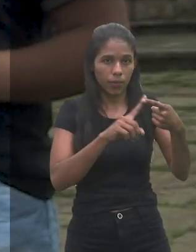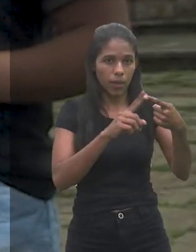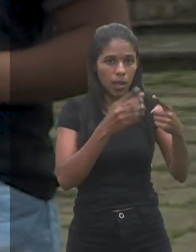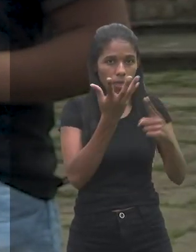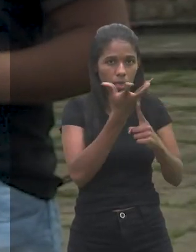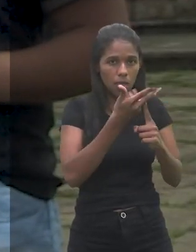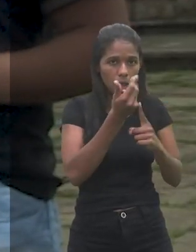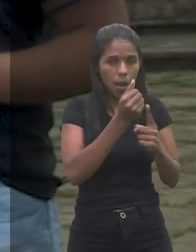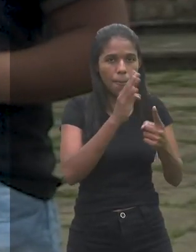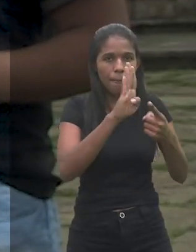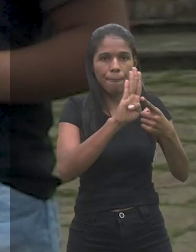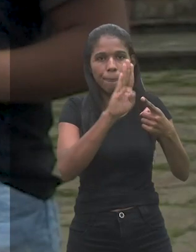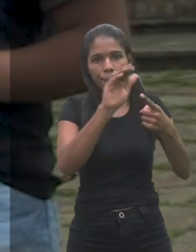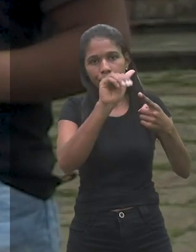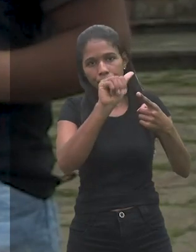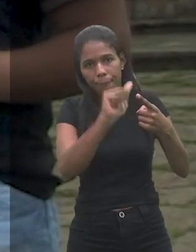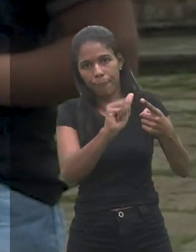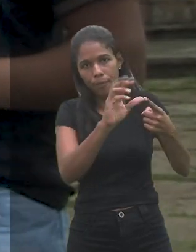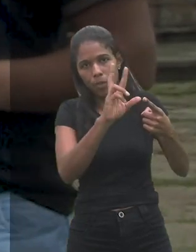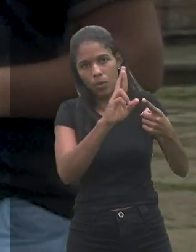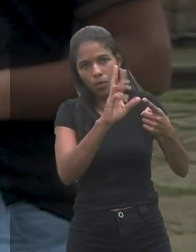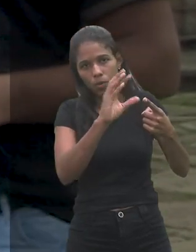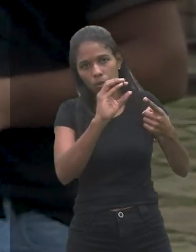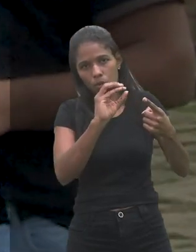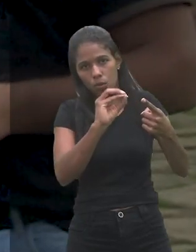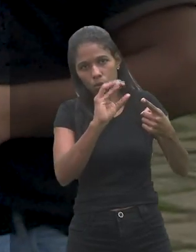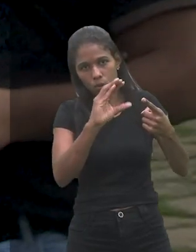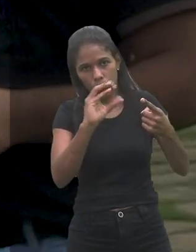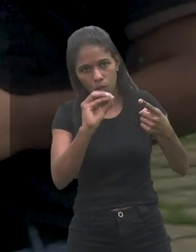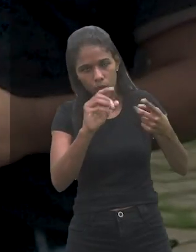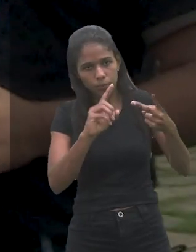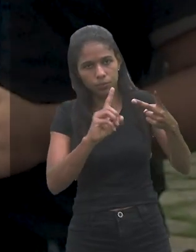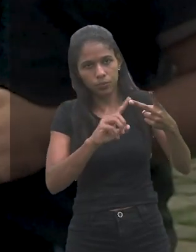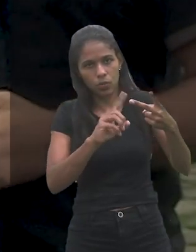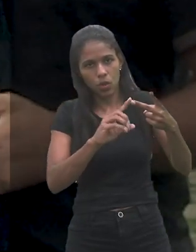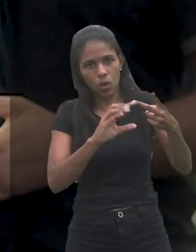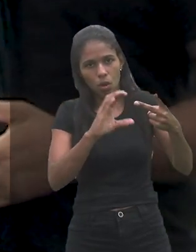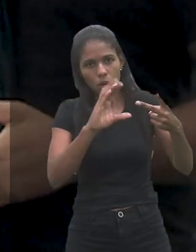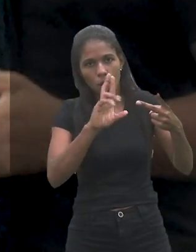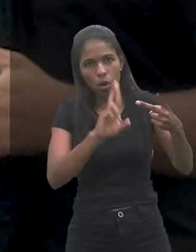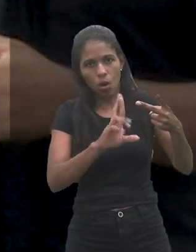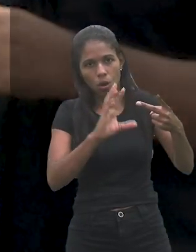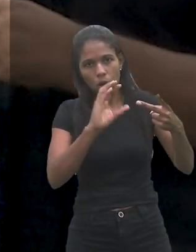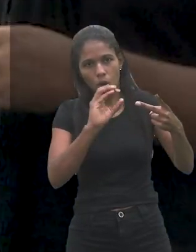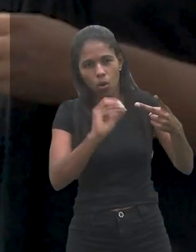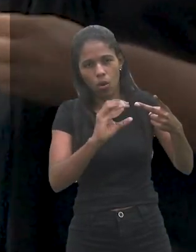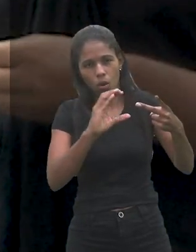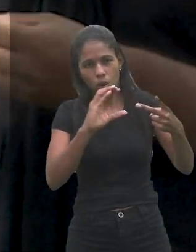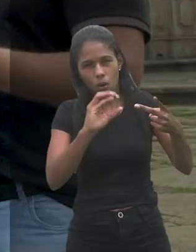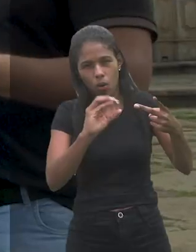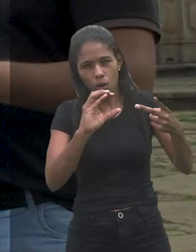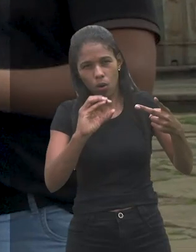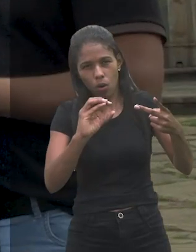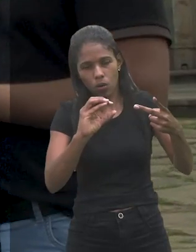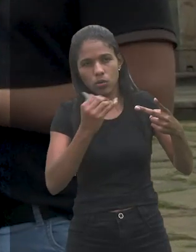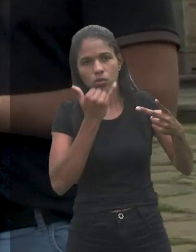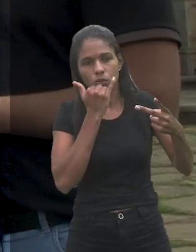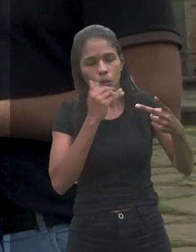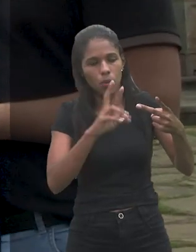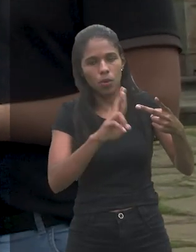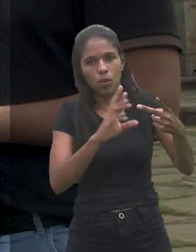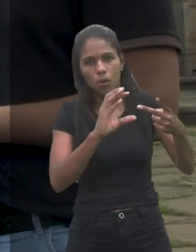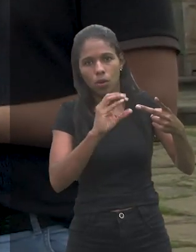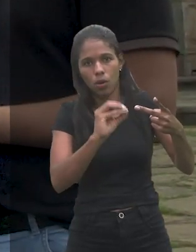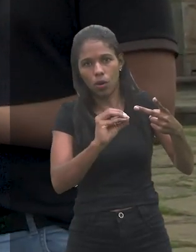de se tornaria, com Dom João V, oficial, que era filho português com escrava. Tá? É uma história, Quando né, ele bem entrou, complicada. quando